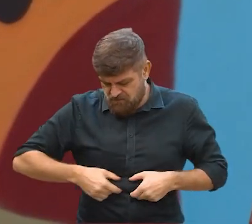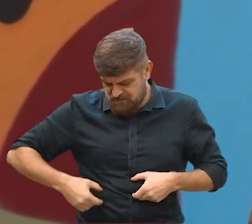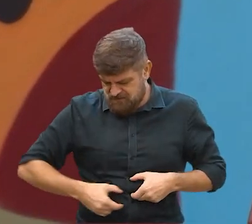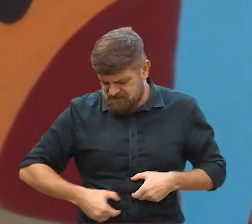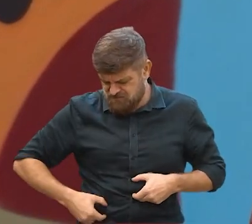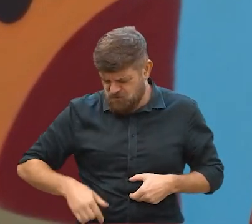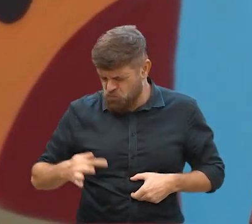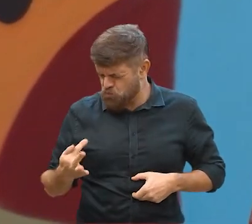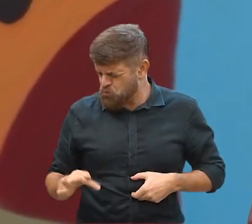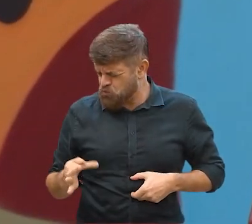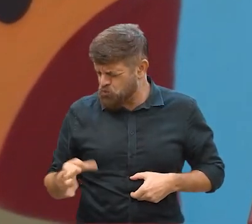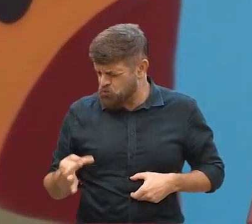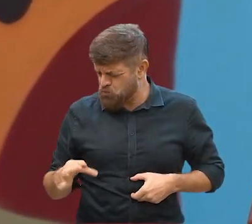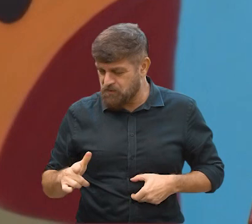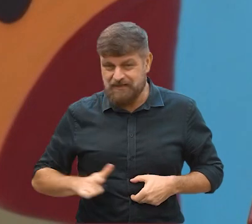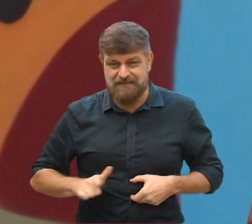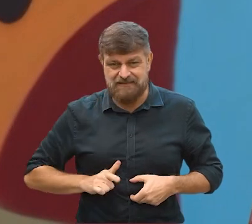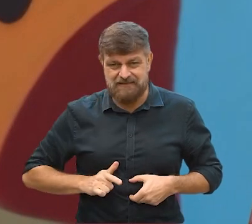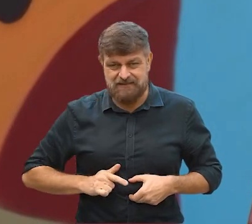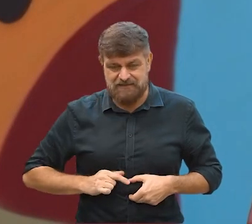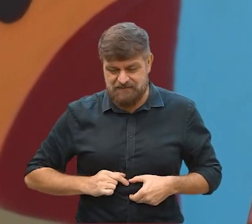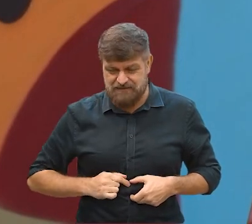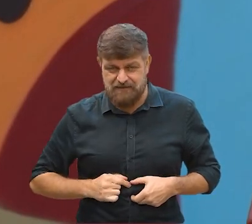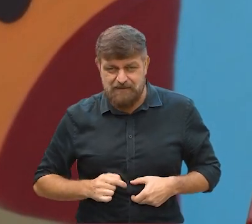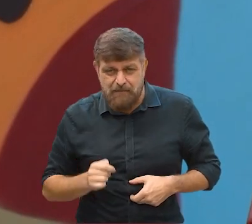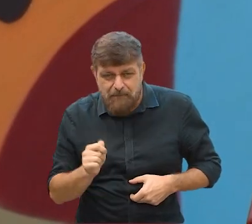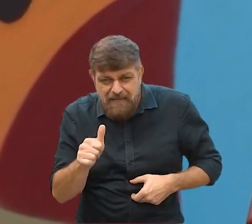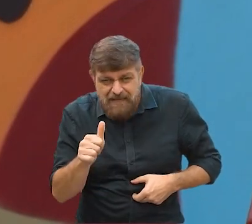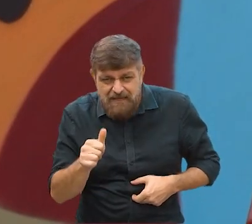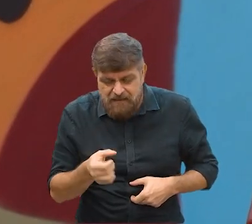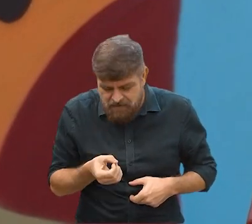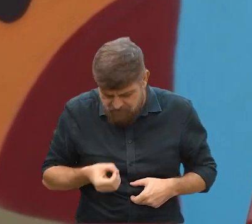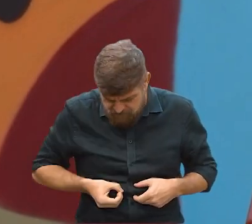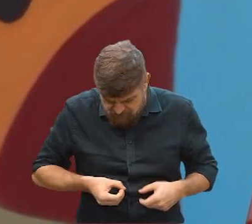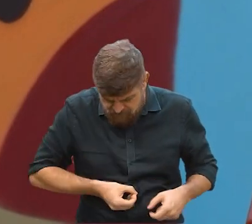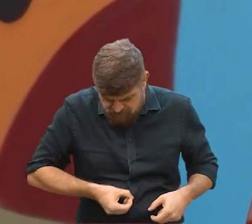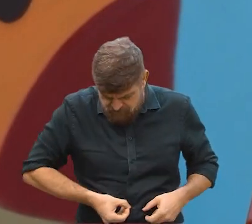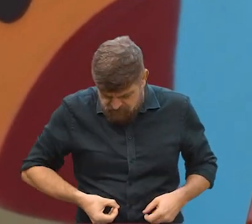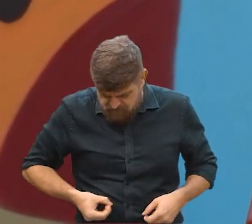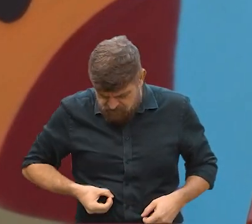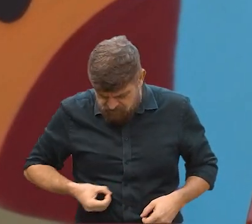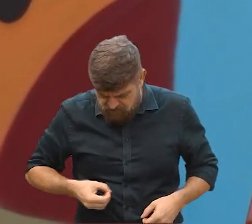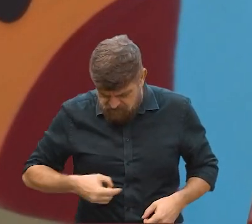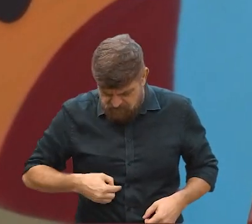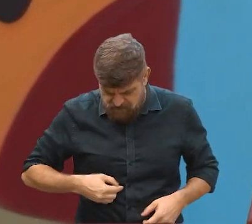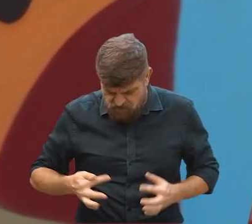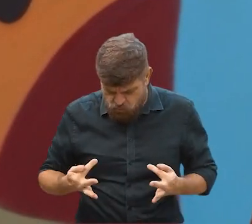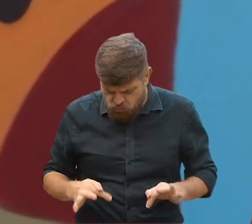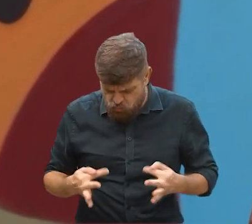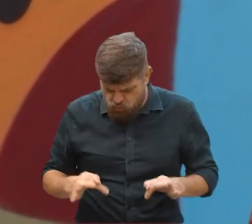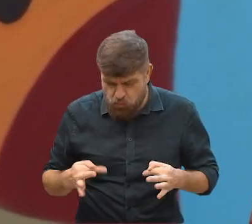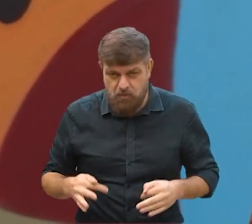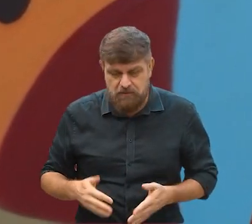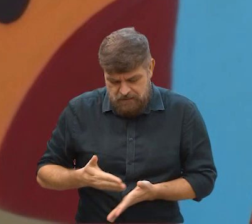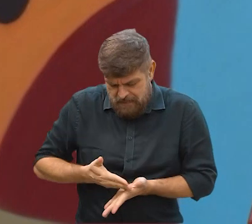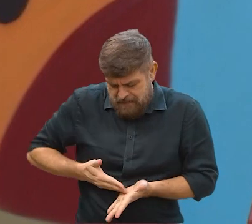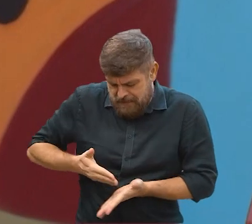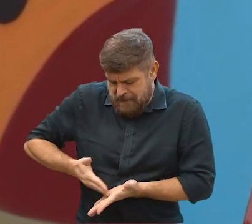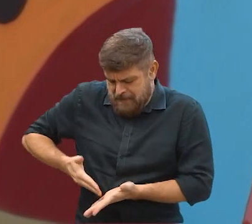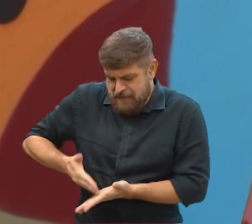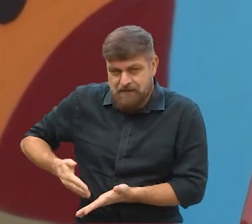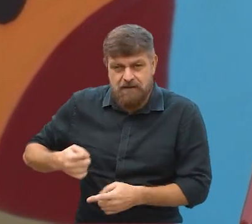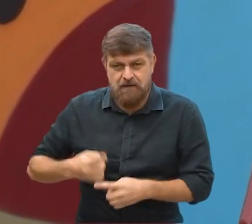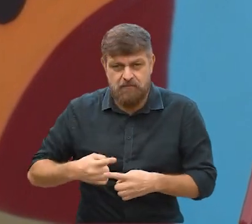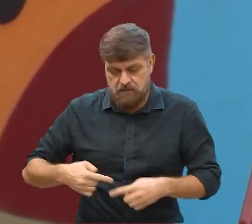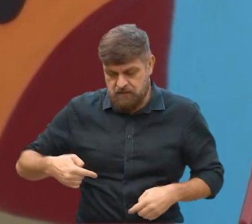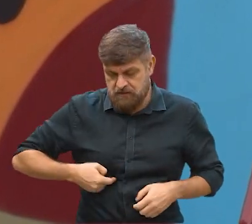do intestino. Então acaba fazendo pequenas, seriam micro herniações dentro do intestino, por